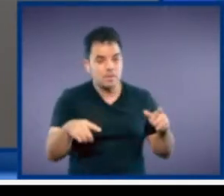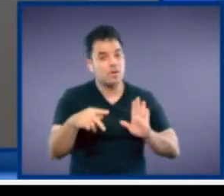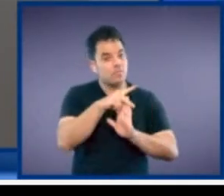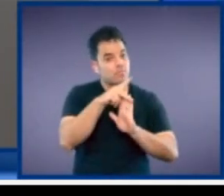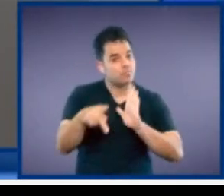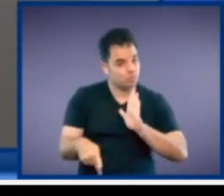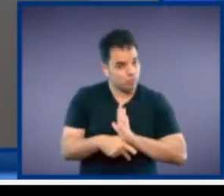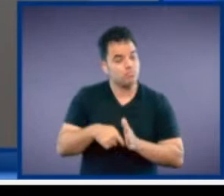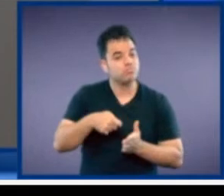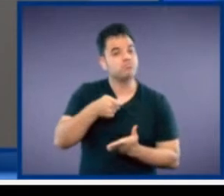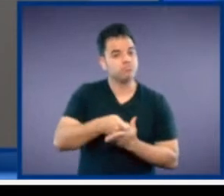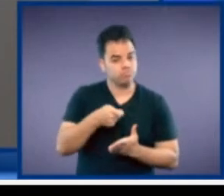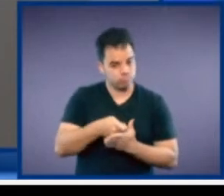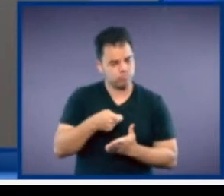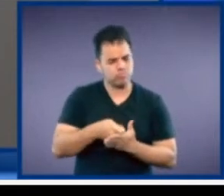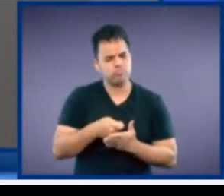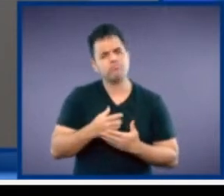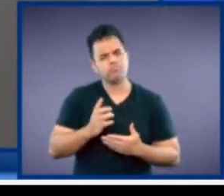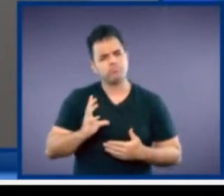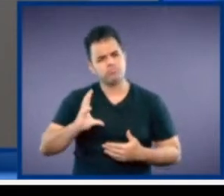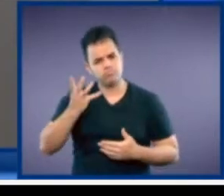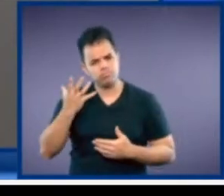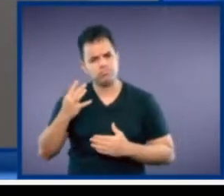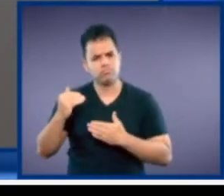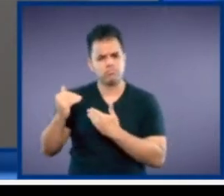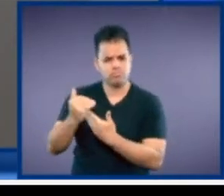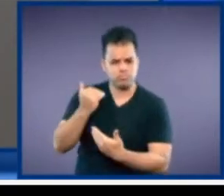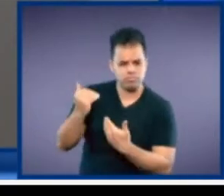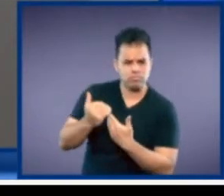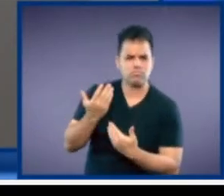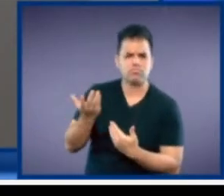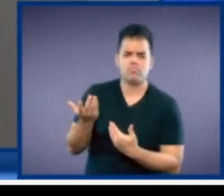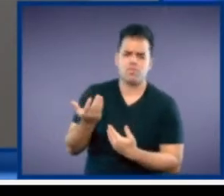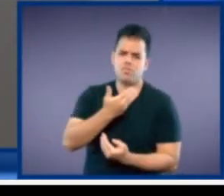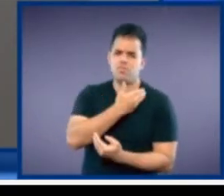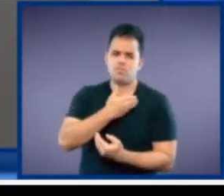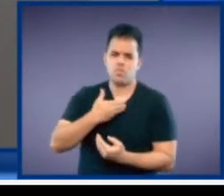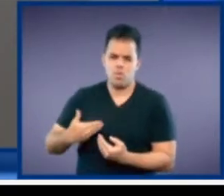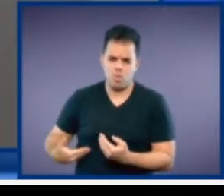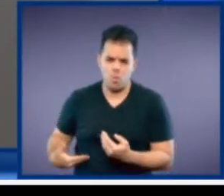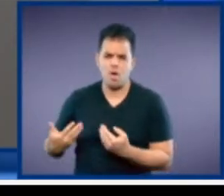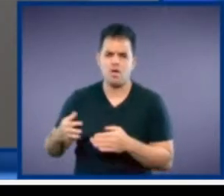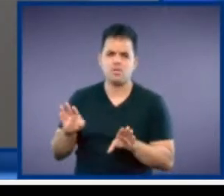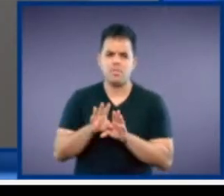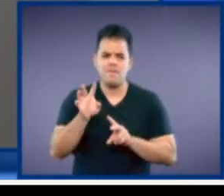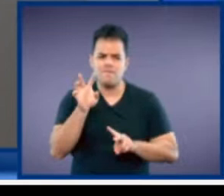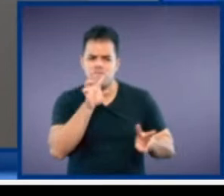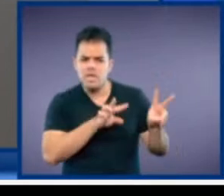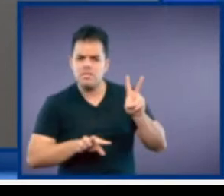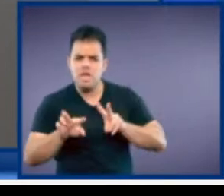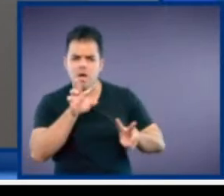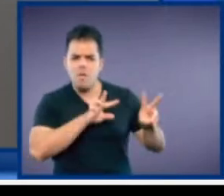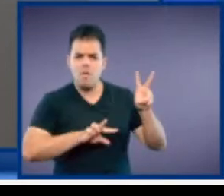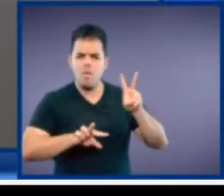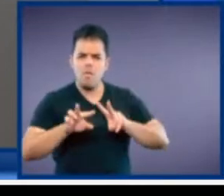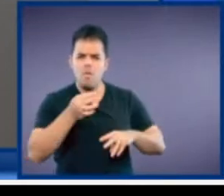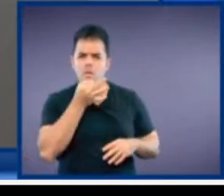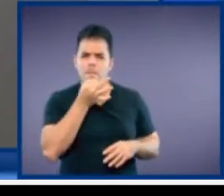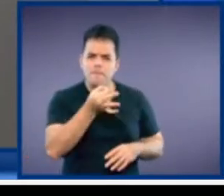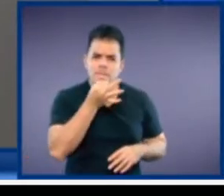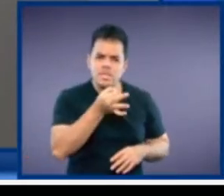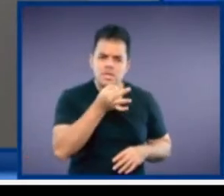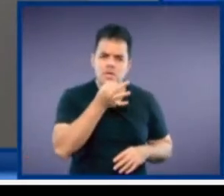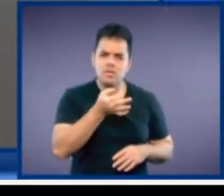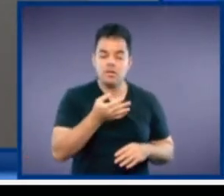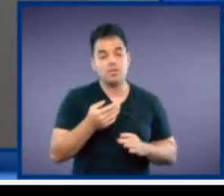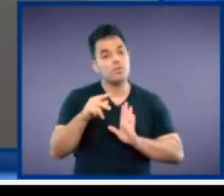meritório, independentemente de orientação política, independentemente de visão de mundo, mas é um projeto